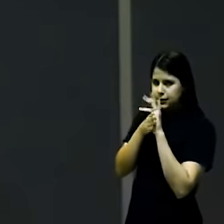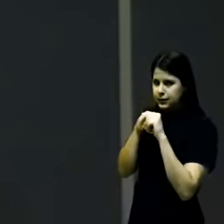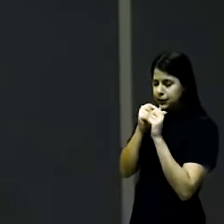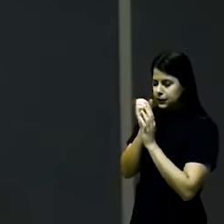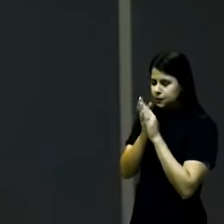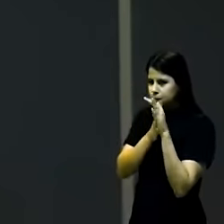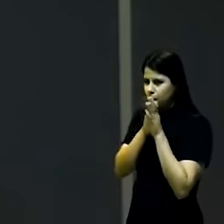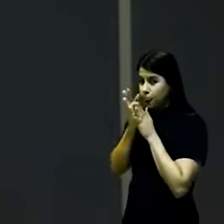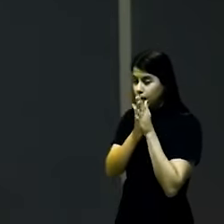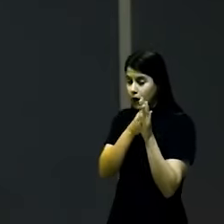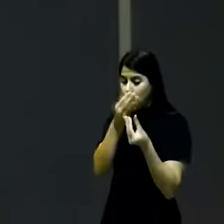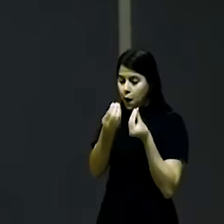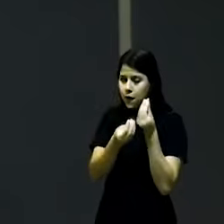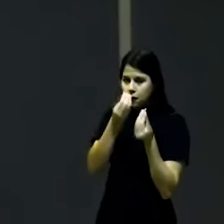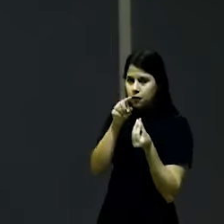você,